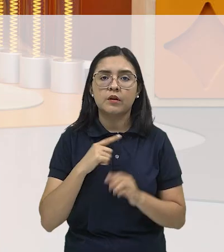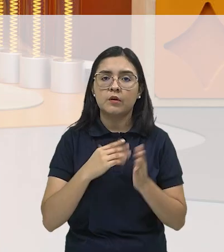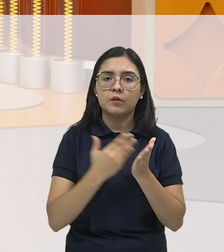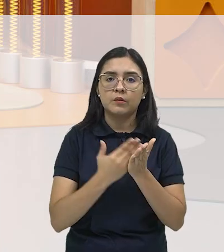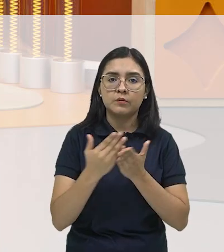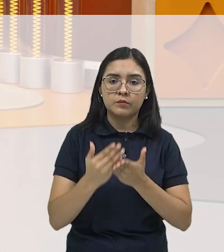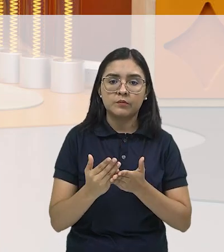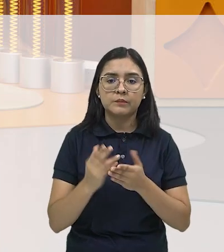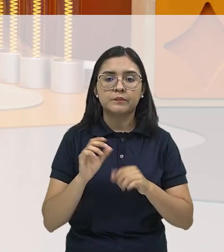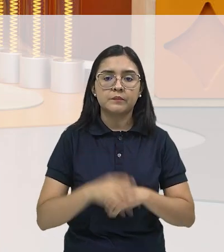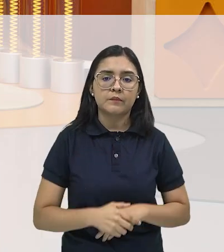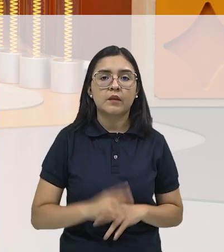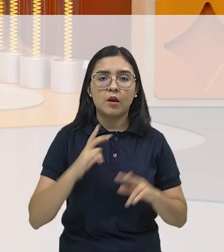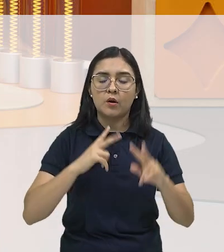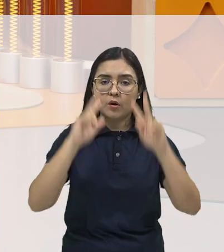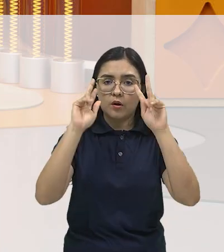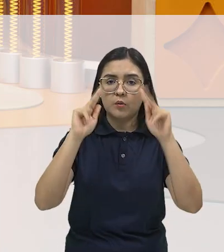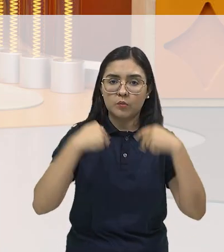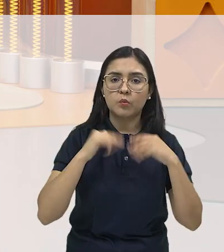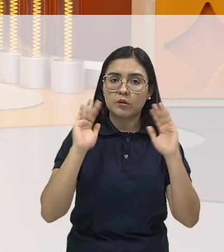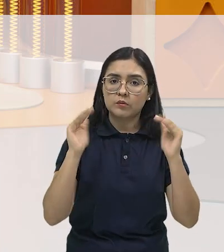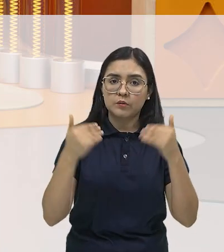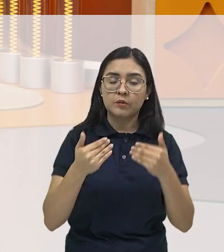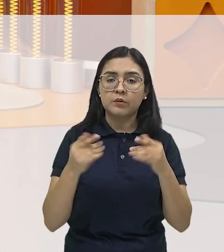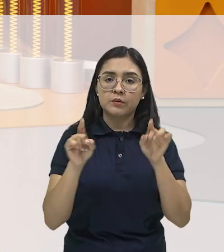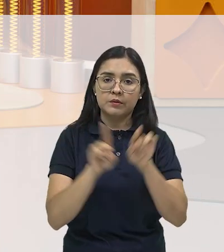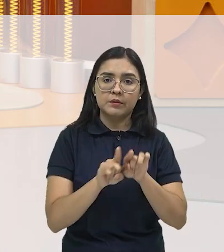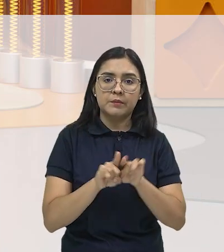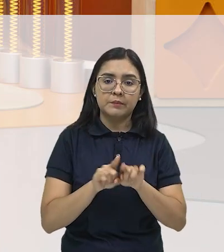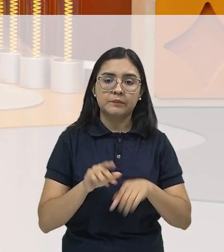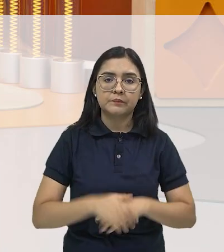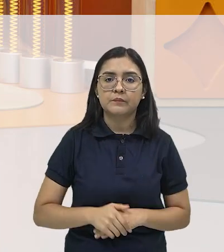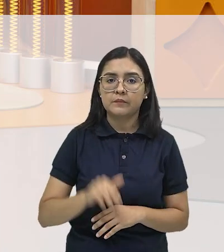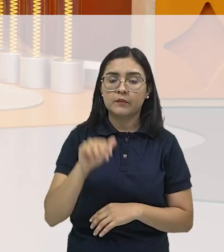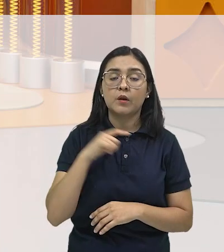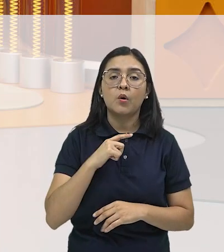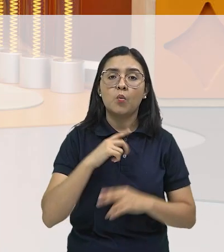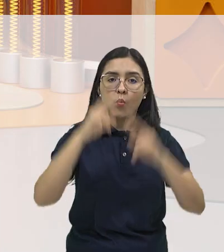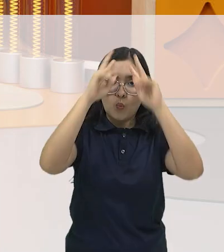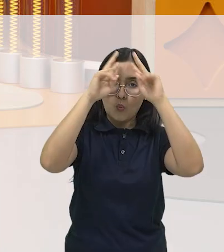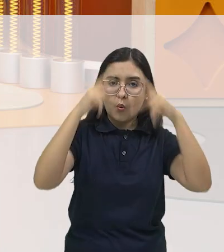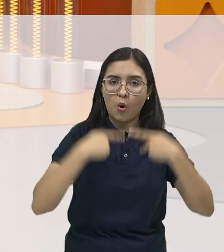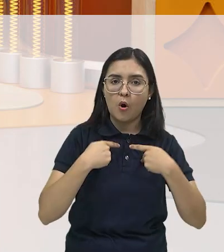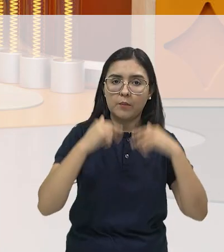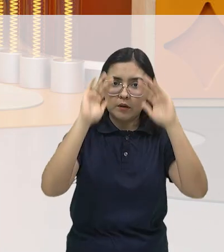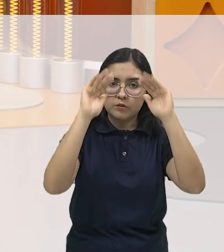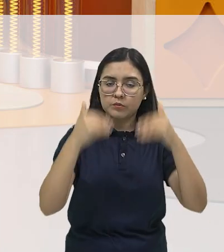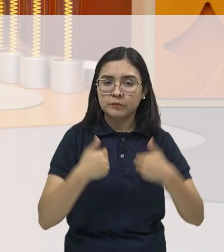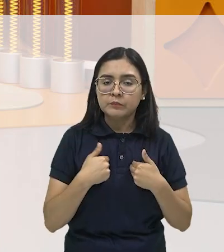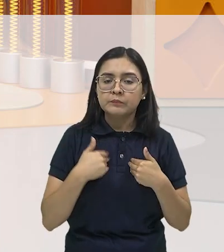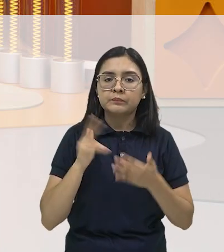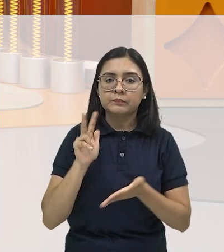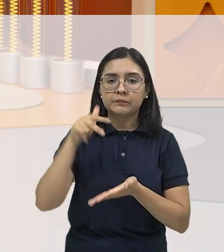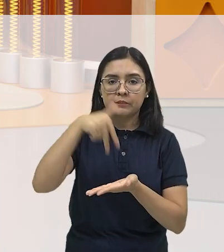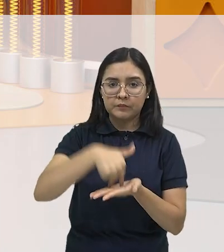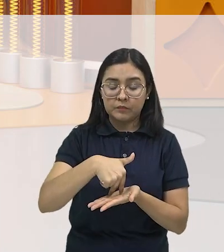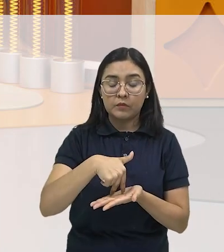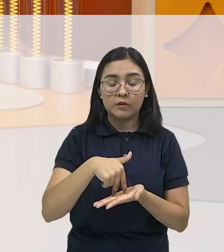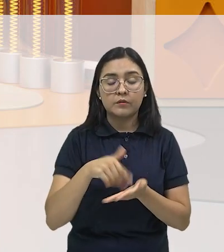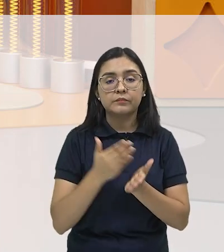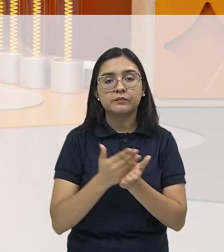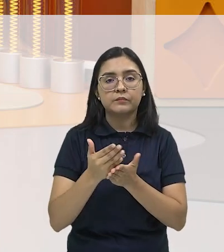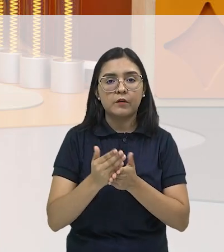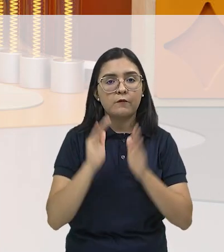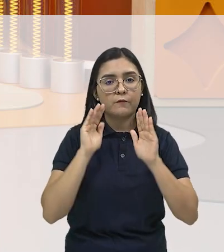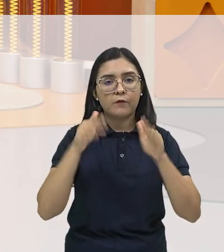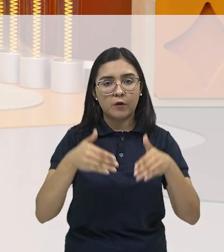do chamado antropocentrismo, ou seja, o antropo, o homem, né? O centrismo no centro. Então, o homem vai